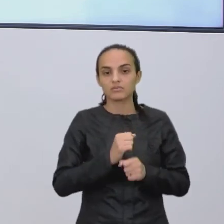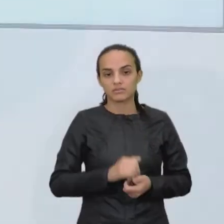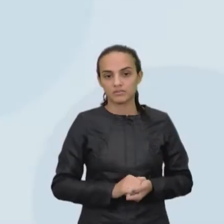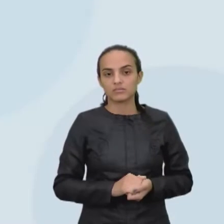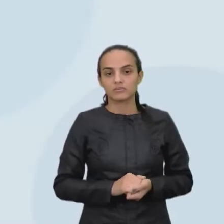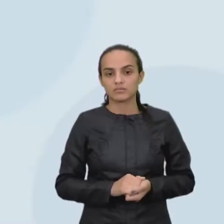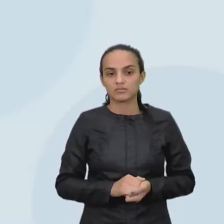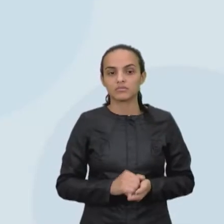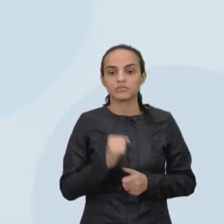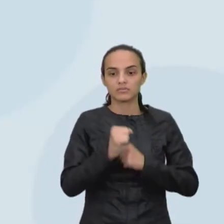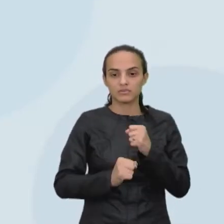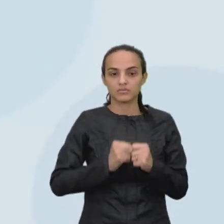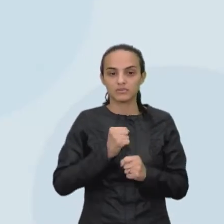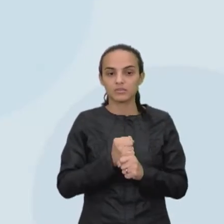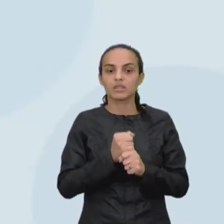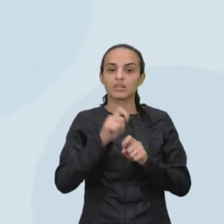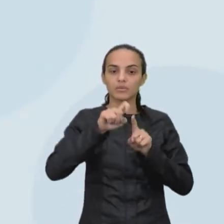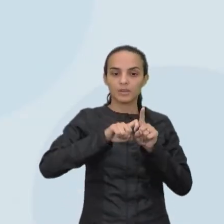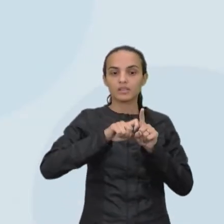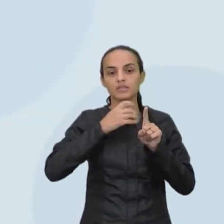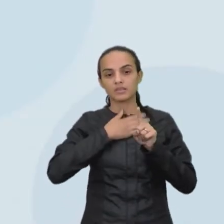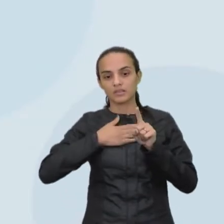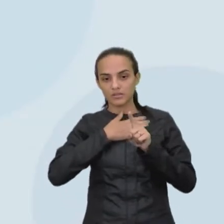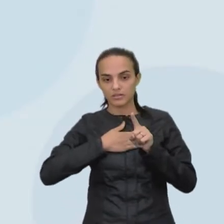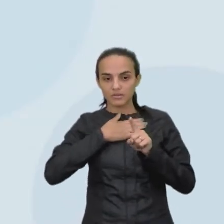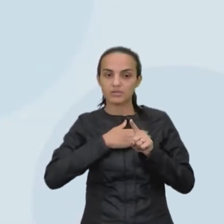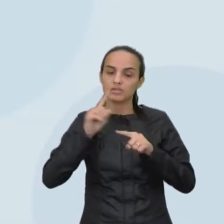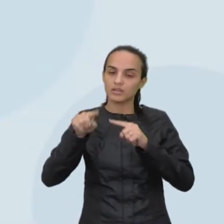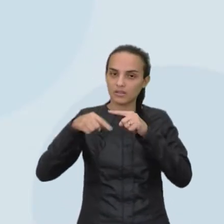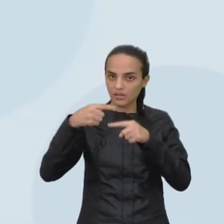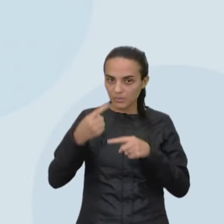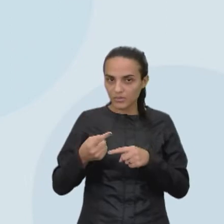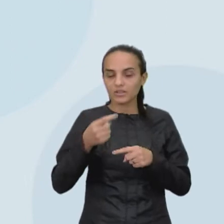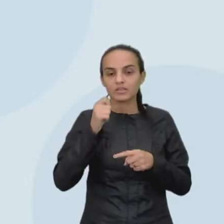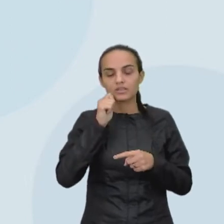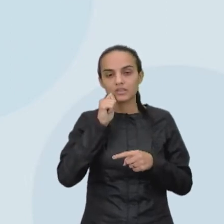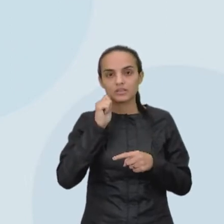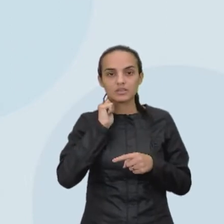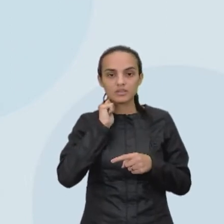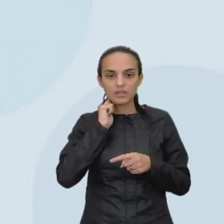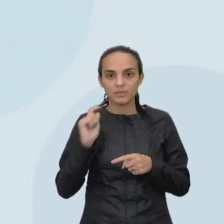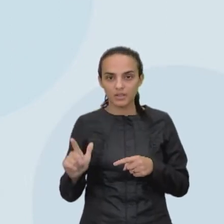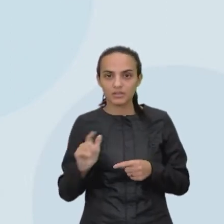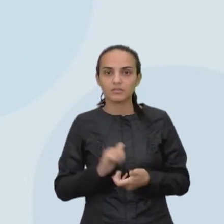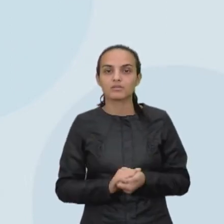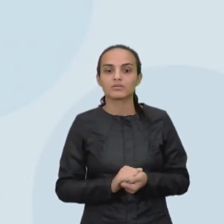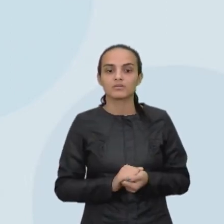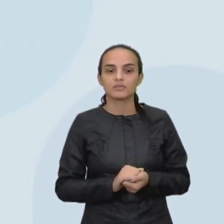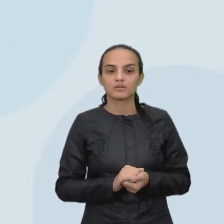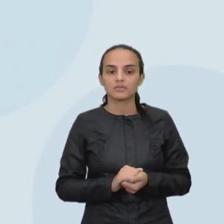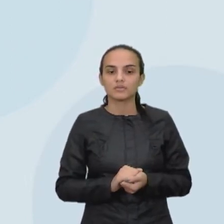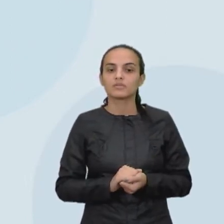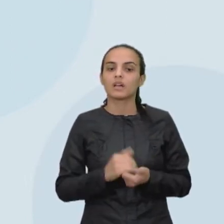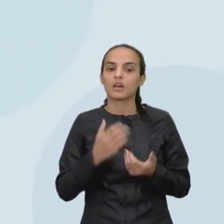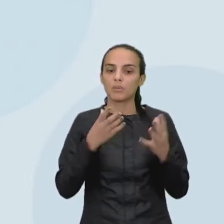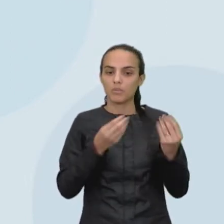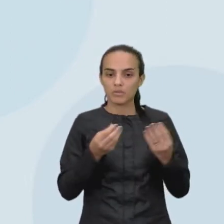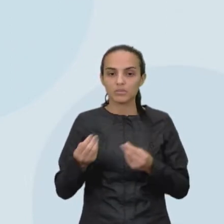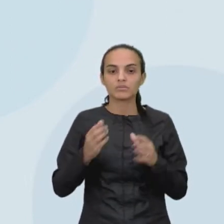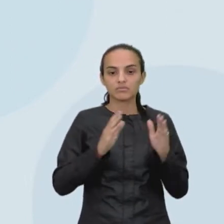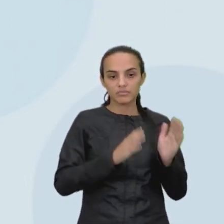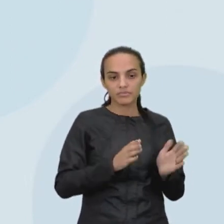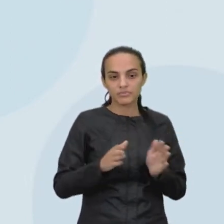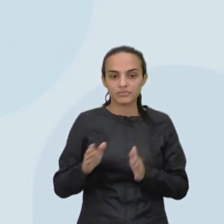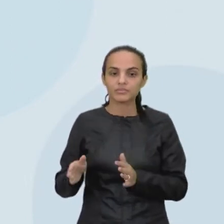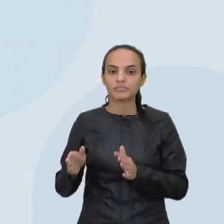primeiro mês do ano e que agosto, né? Ele vem depois de abril, por exemplo. Então, a ideia de ordem aí é muito comum quando se